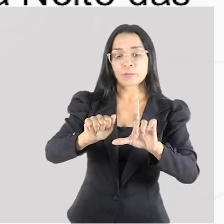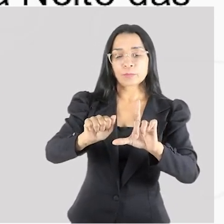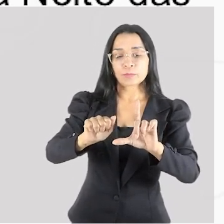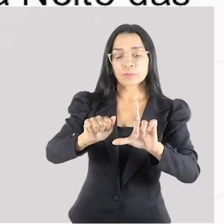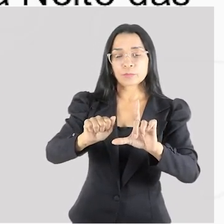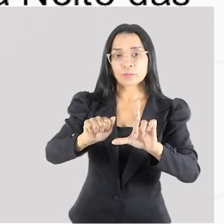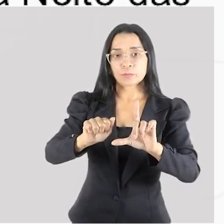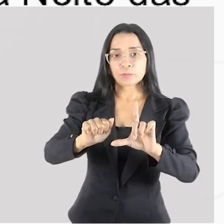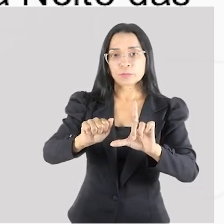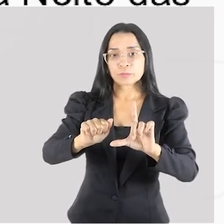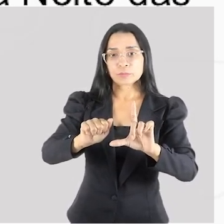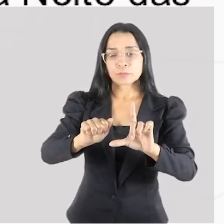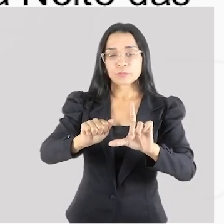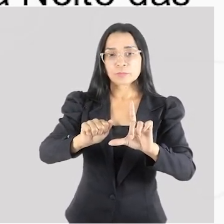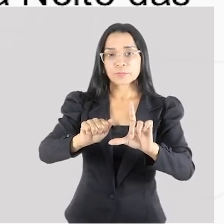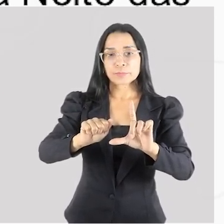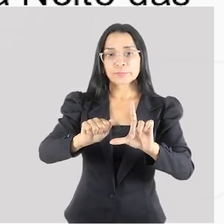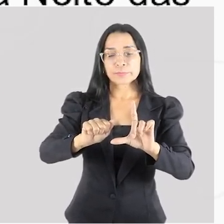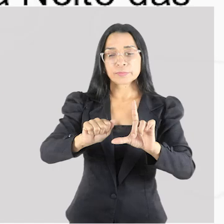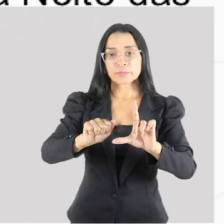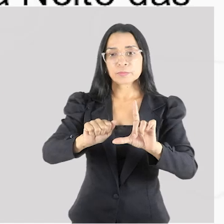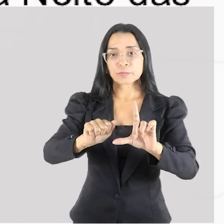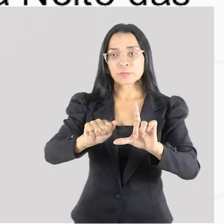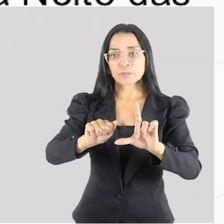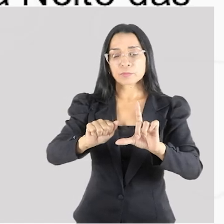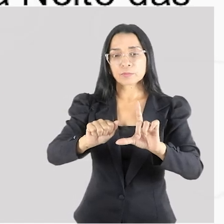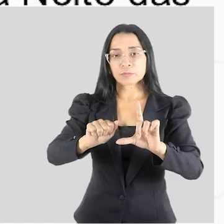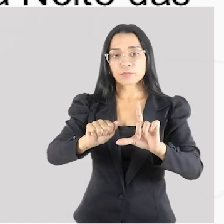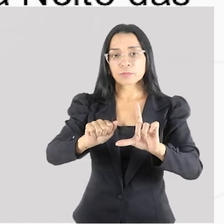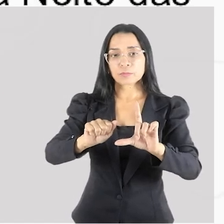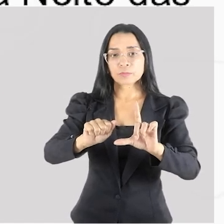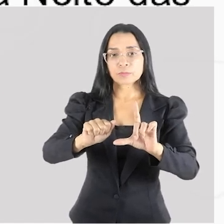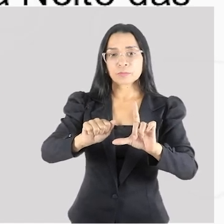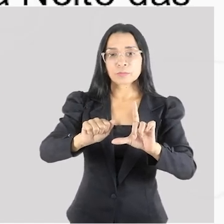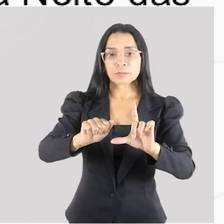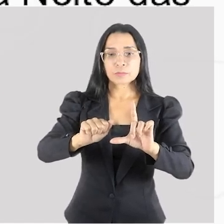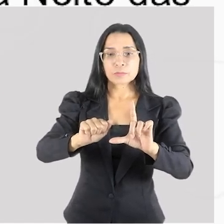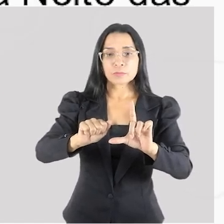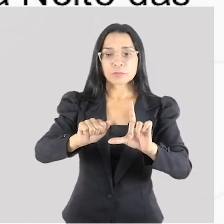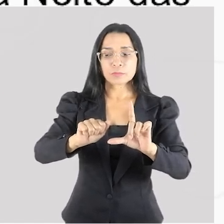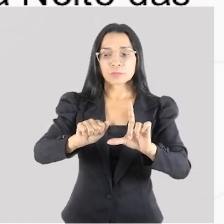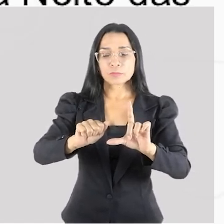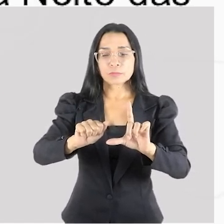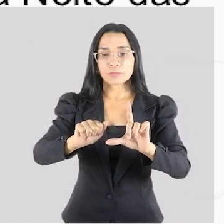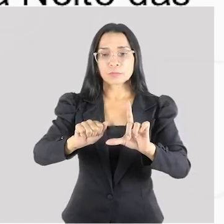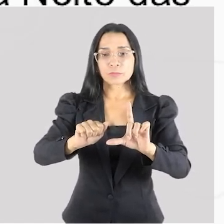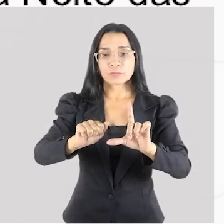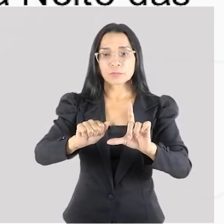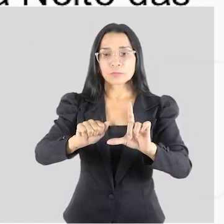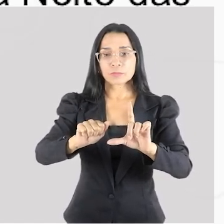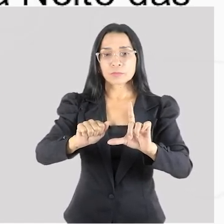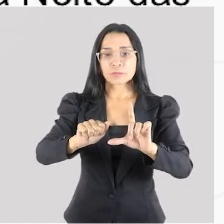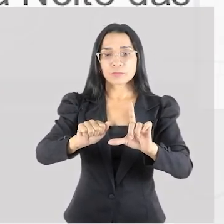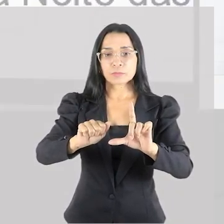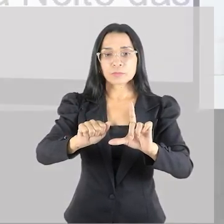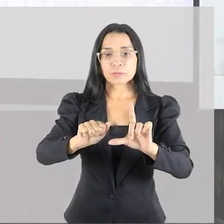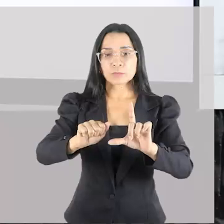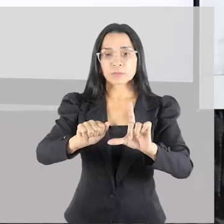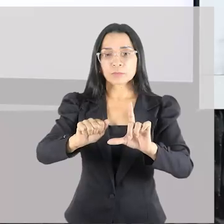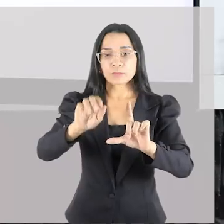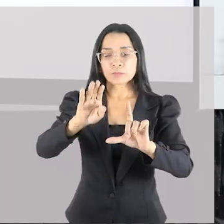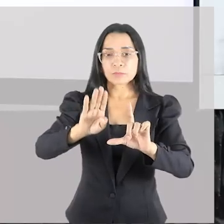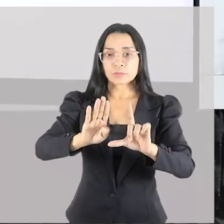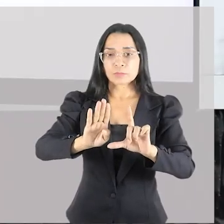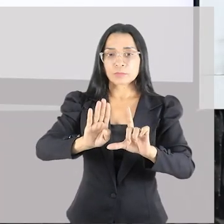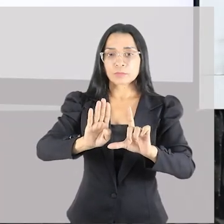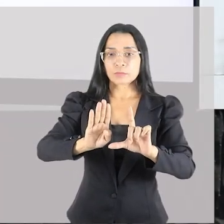do Haiti, que circulavam entre a população escrava e entre os mestiços pobres, alimentando seu desejo por mudanças. Da